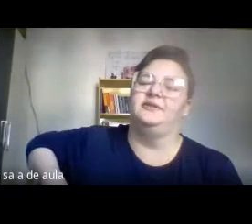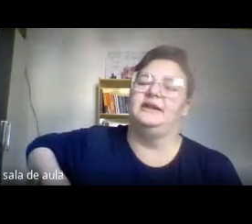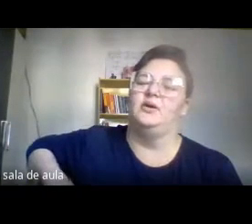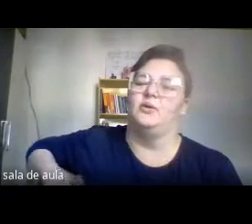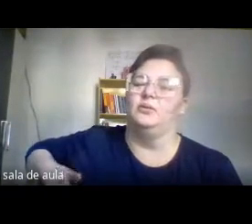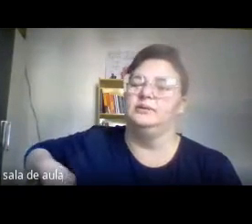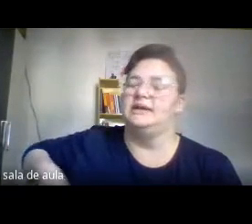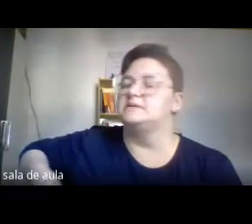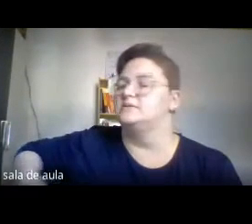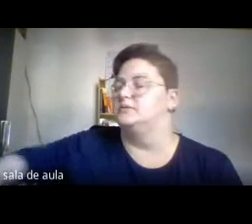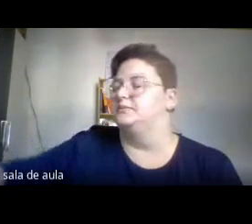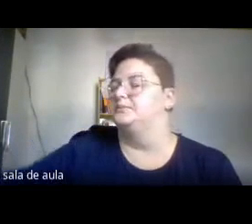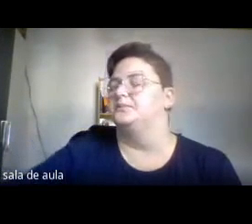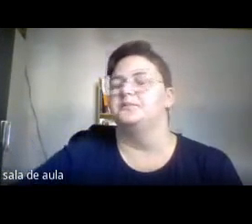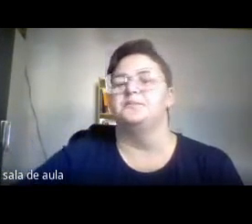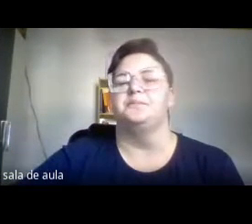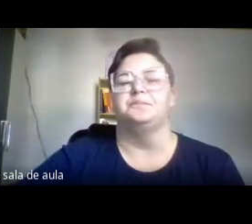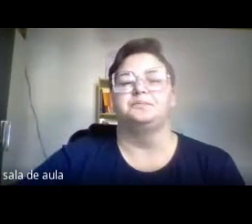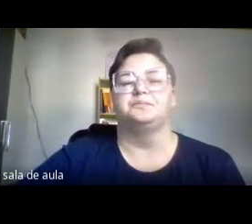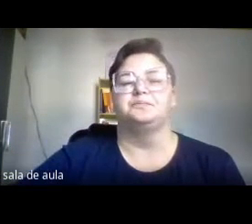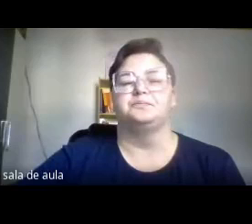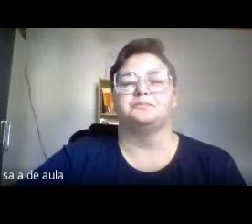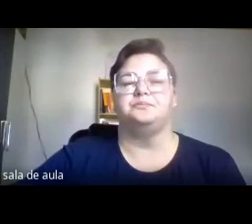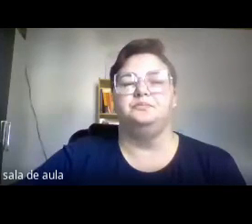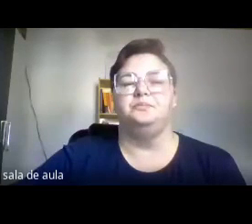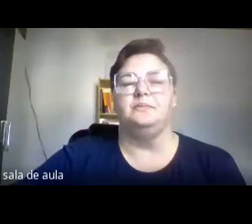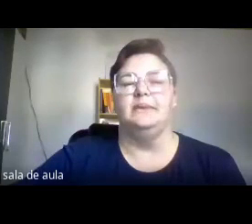vai definir é o contexto.